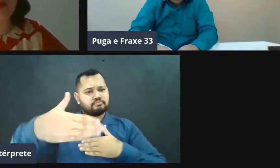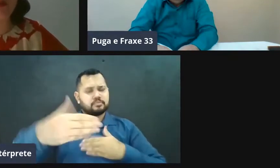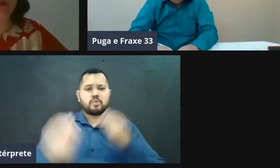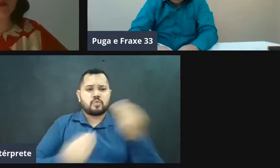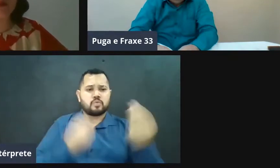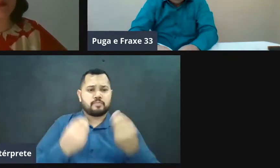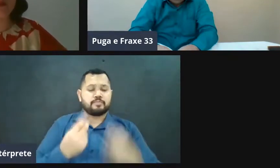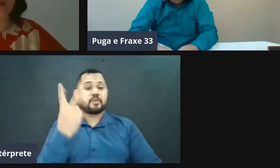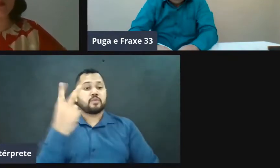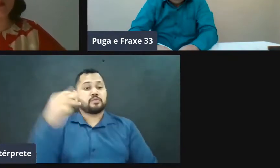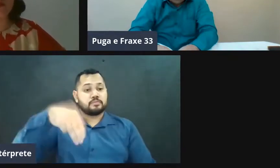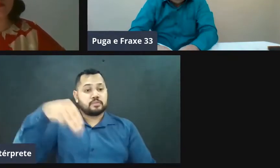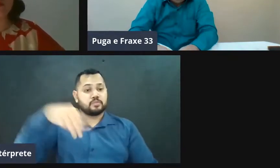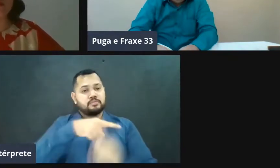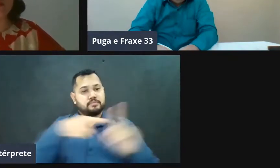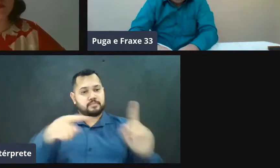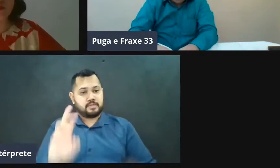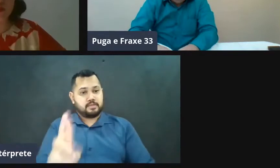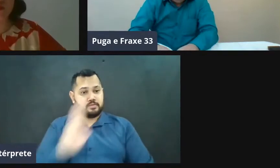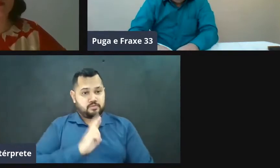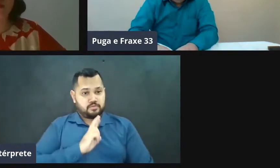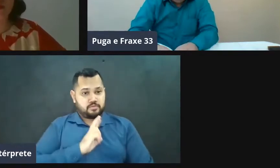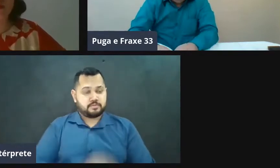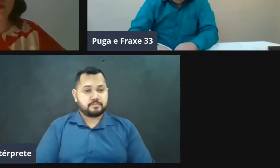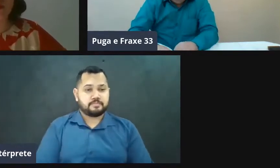minutos e meio.